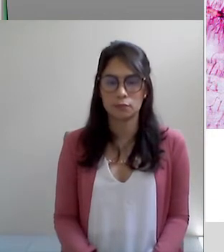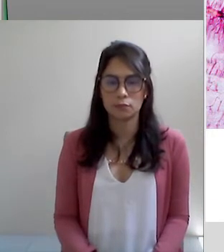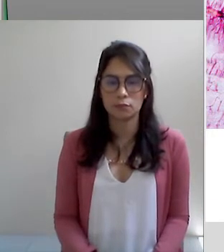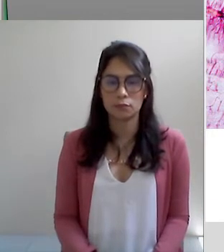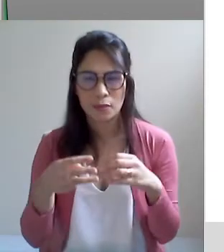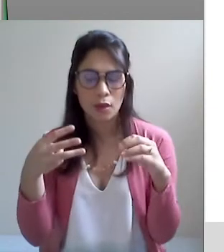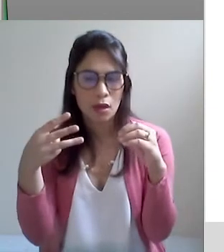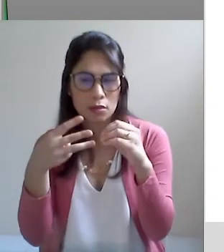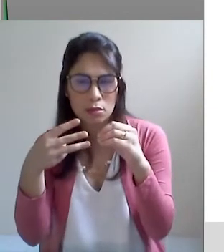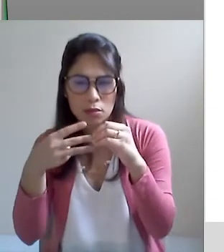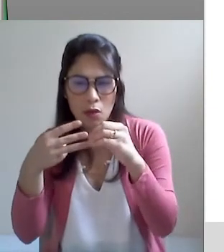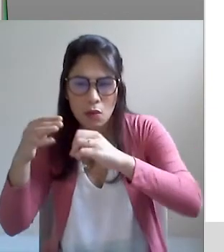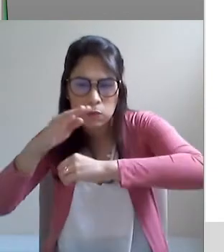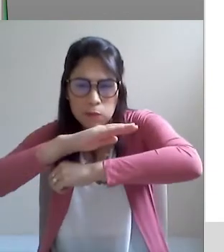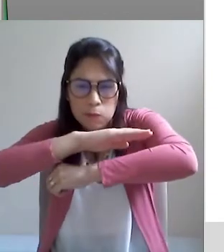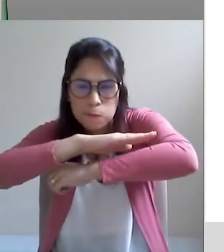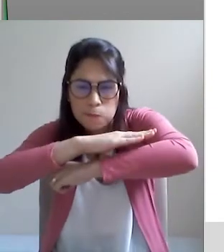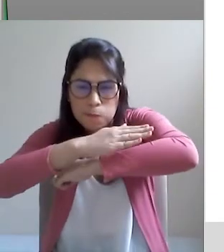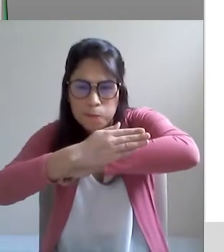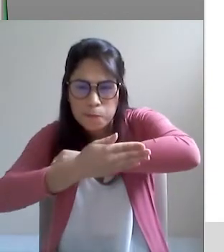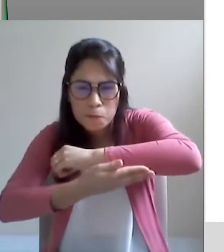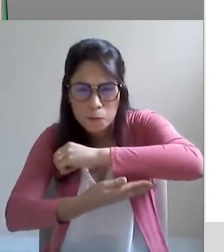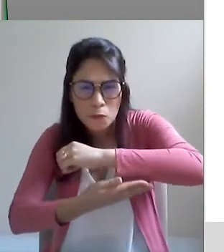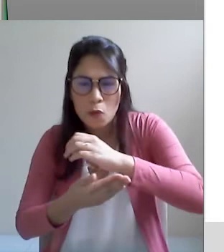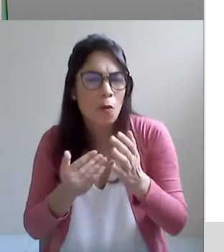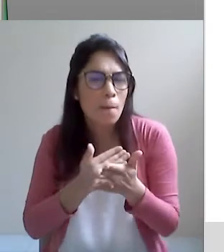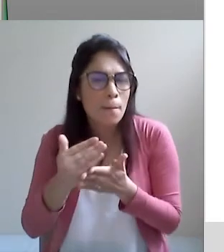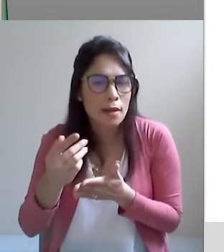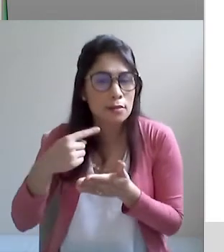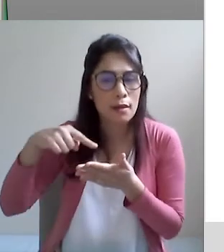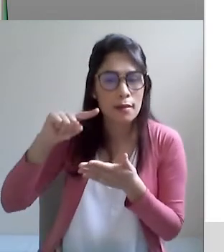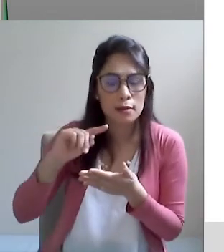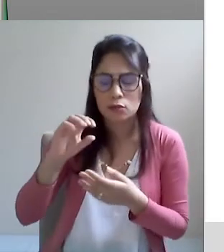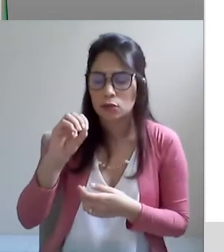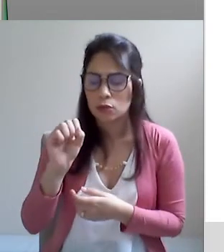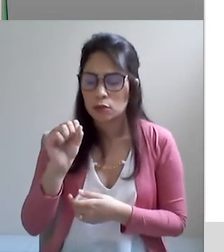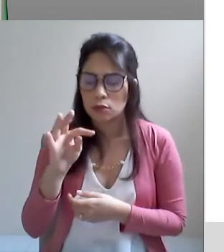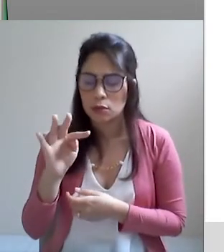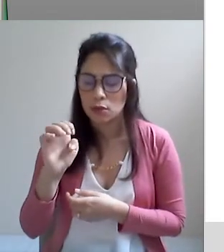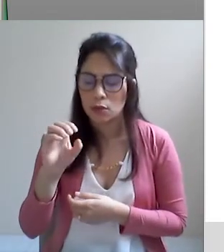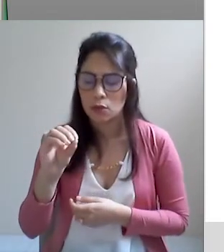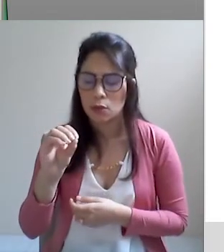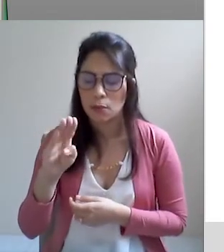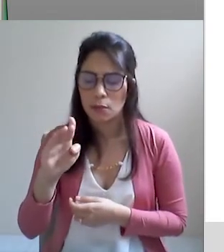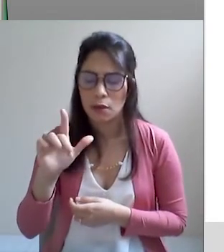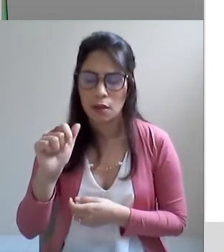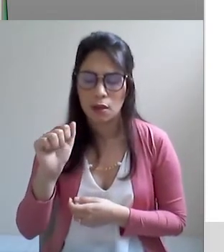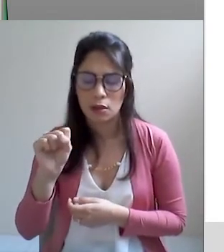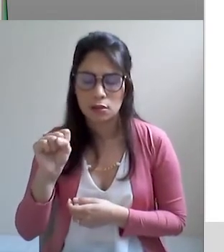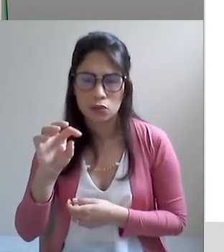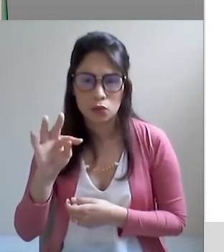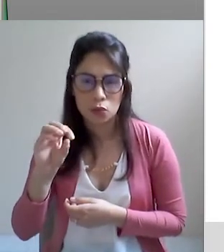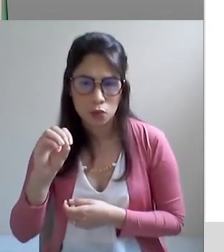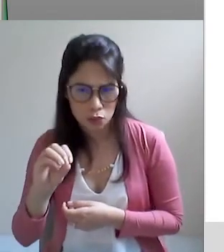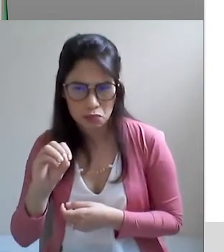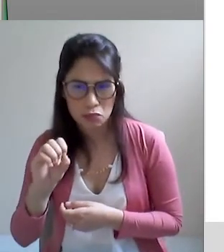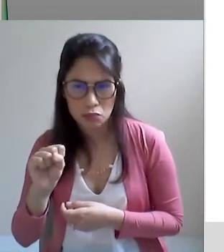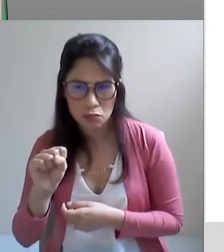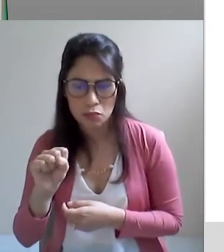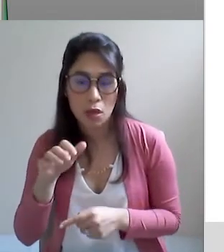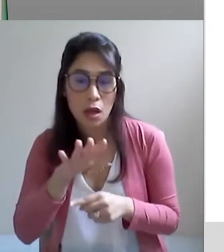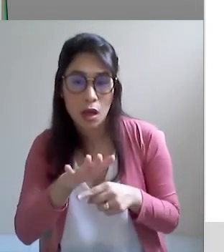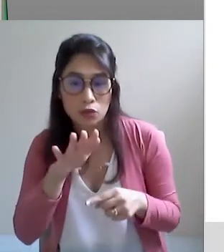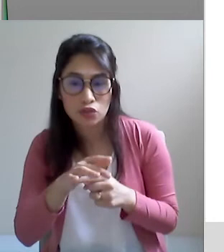osteoclasto. Células de cobertura são derivadas de osteoblastos e promovem a cobertura do